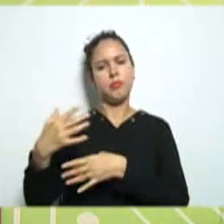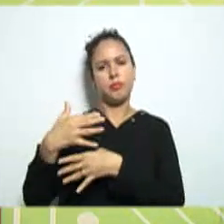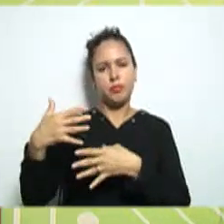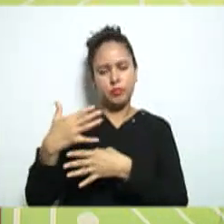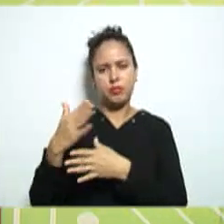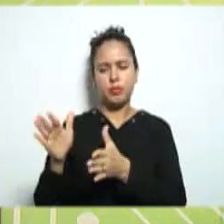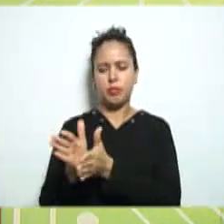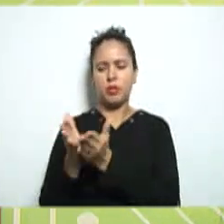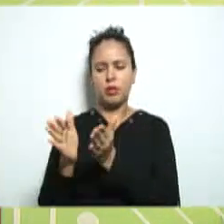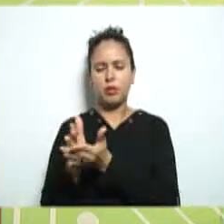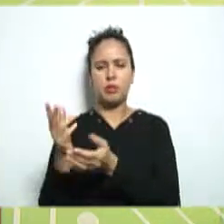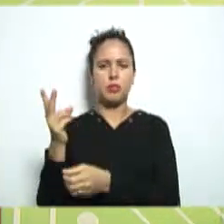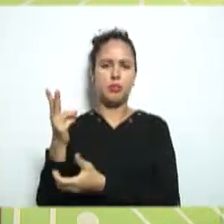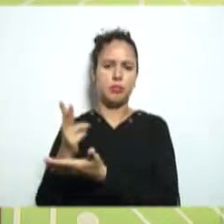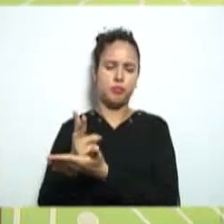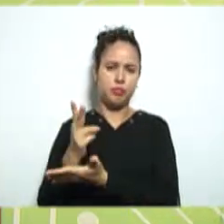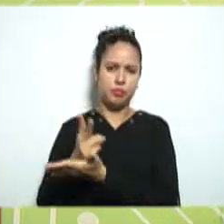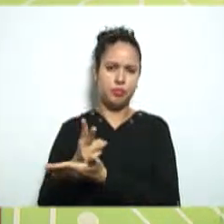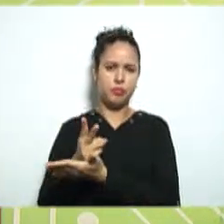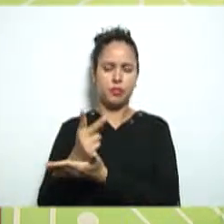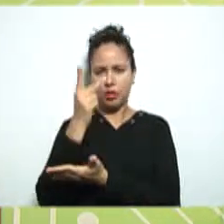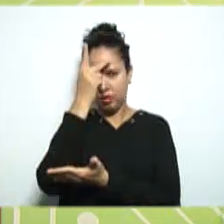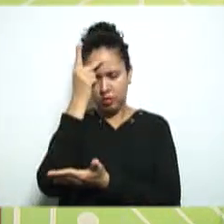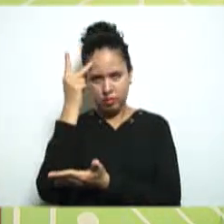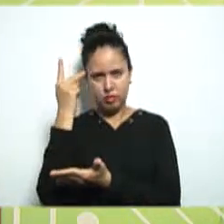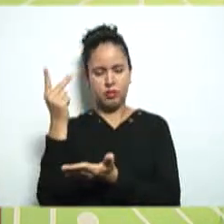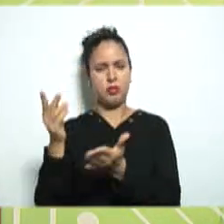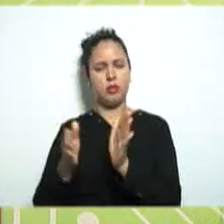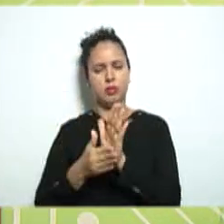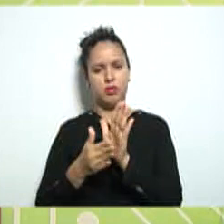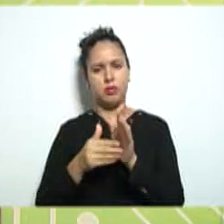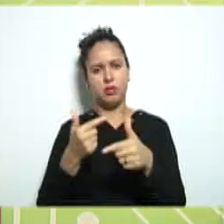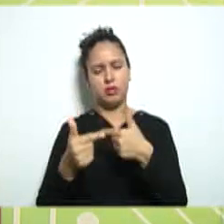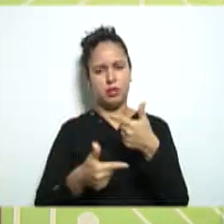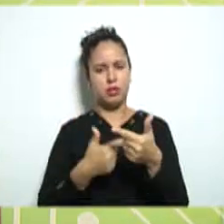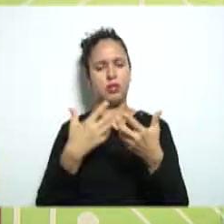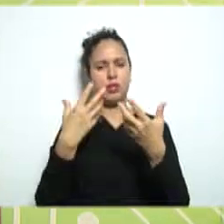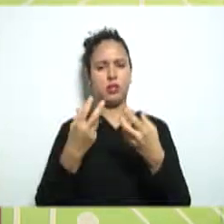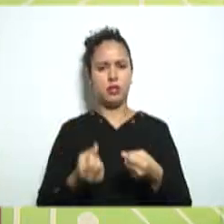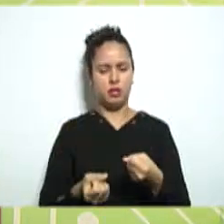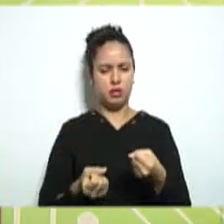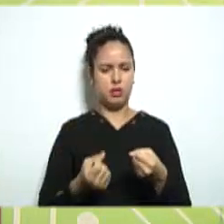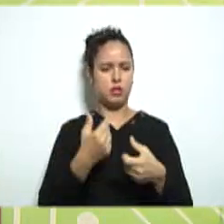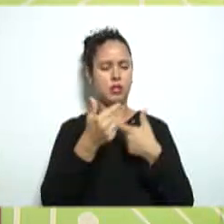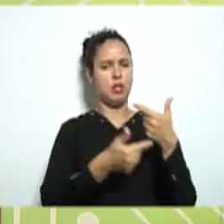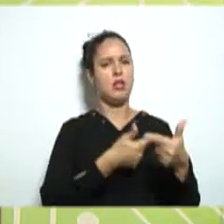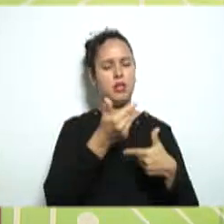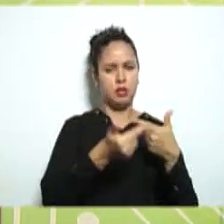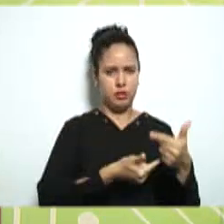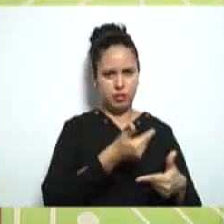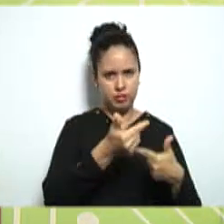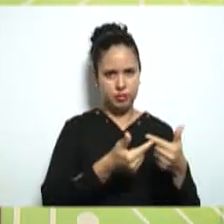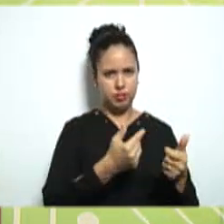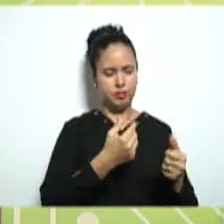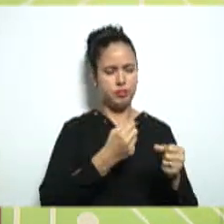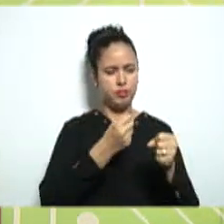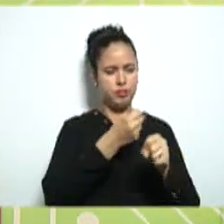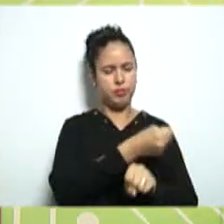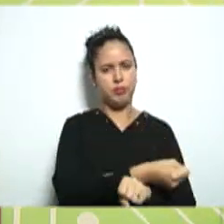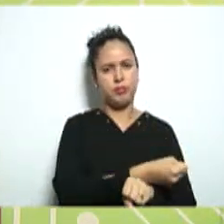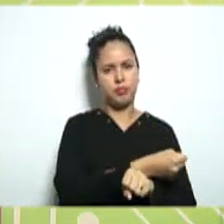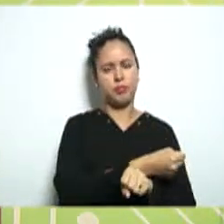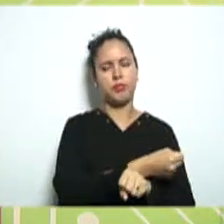condição de pobreza e desinformação. Alguém dá uma proposta de emprego para ela, aí ela aceita aquela proposta. É uma condição de análoga à